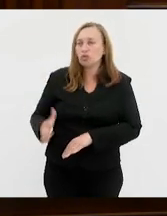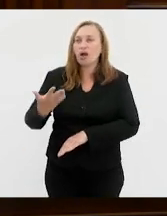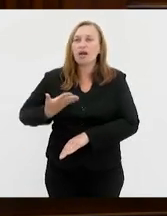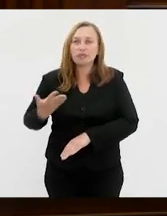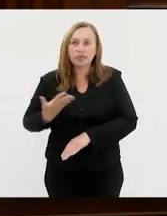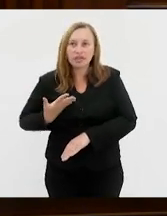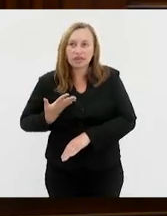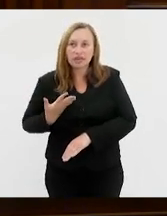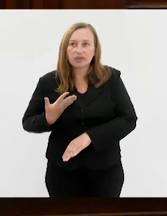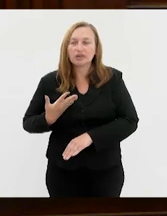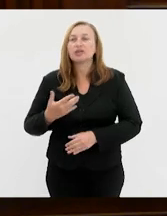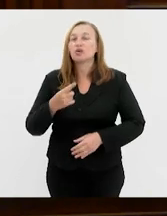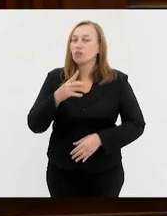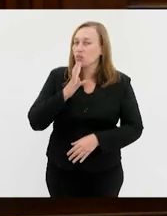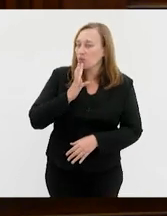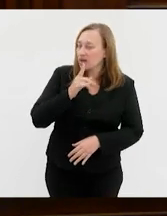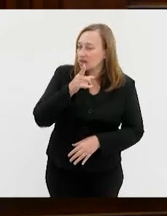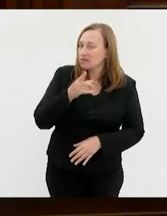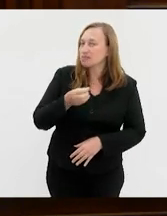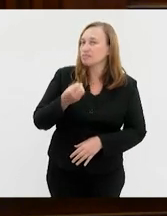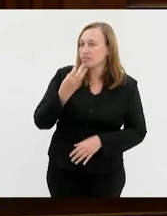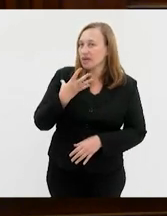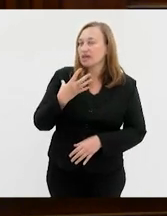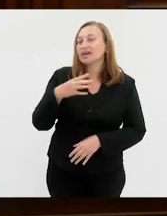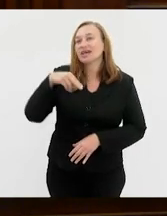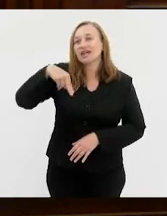você conhece muito bem, o Ney,